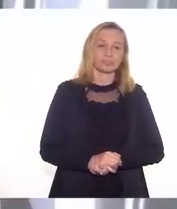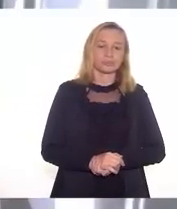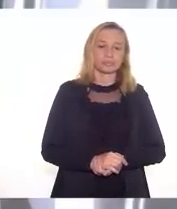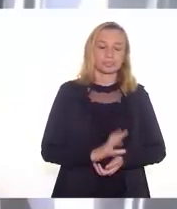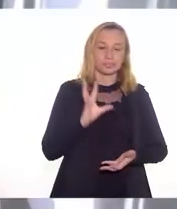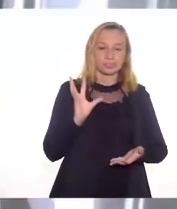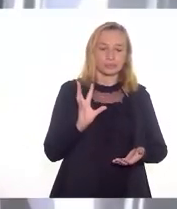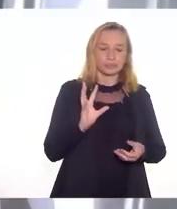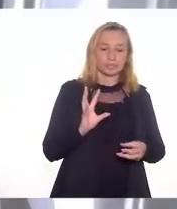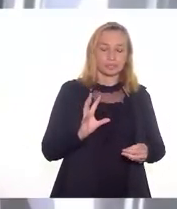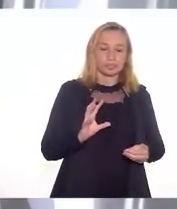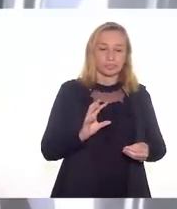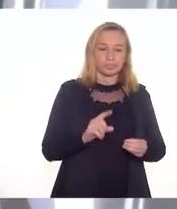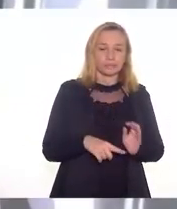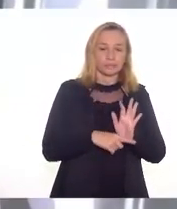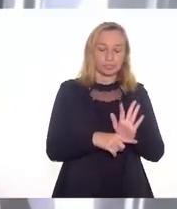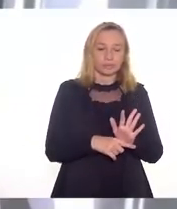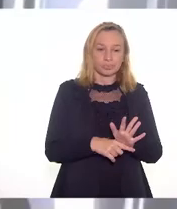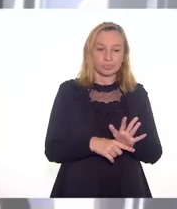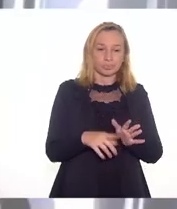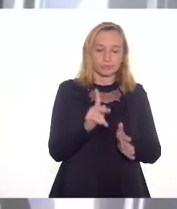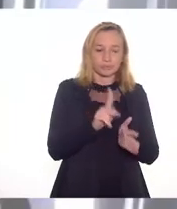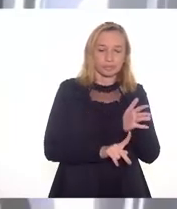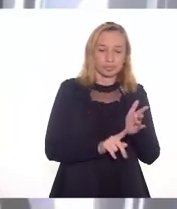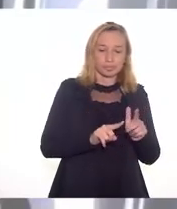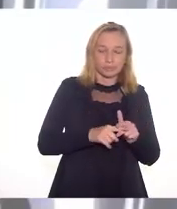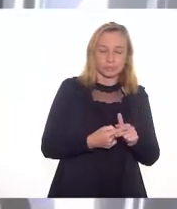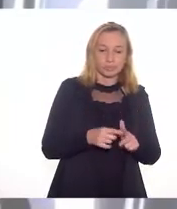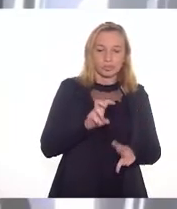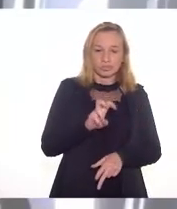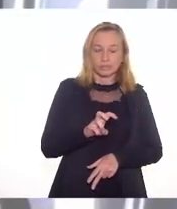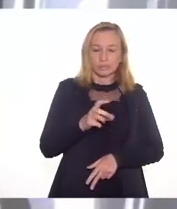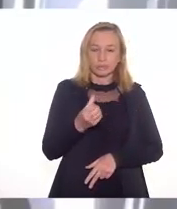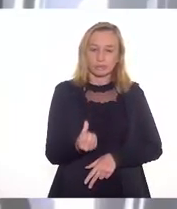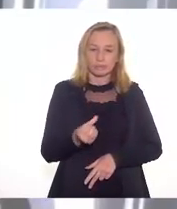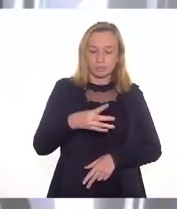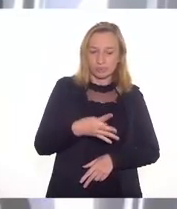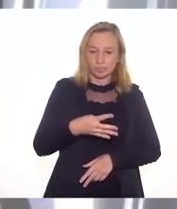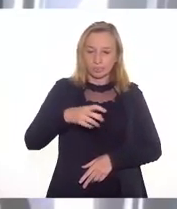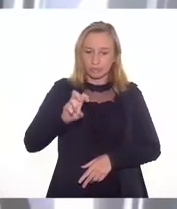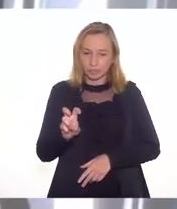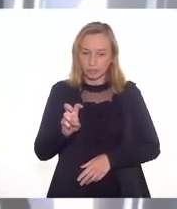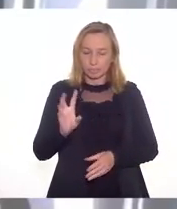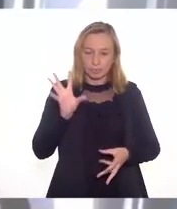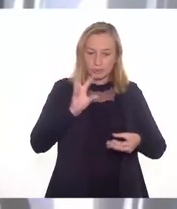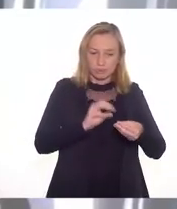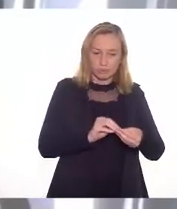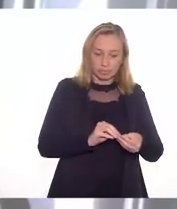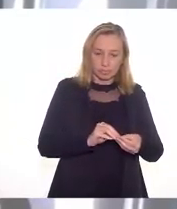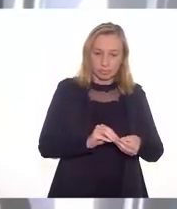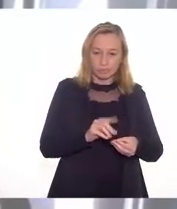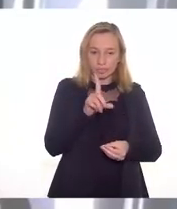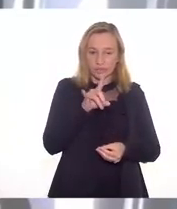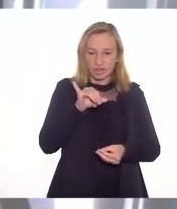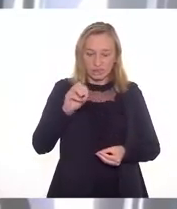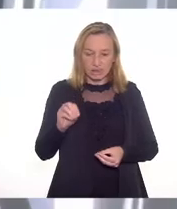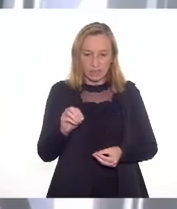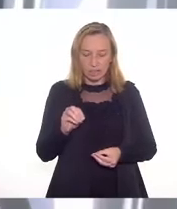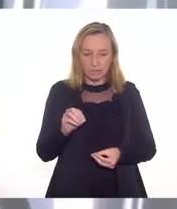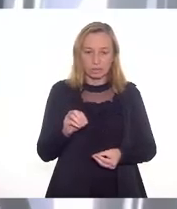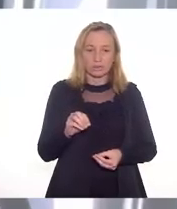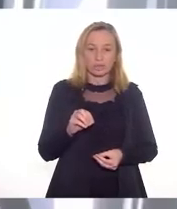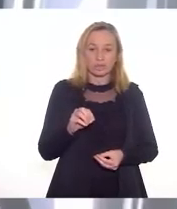dar precisão ao projeto a questão da alteração da Lei 5.645, né? Para incluir no calendário de datas comemorativo do Estado